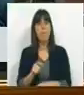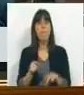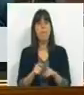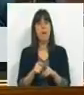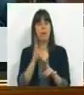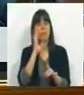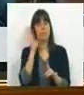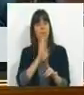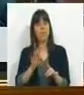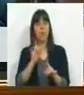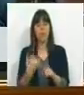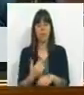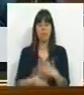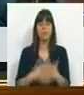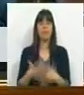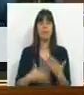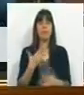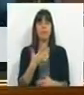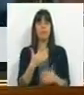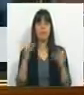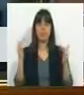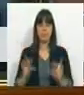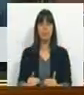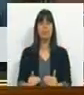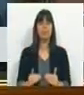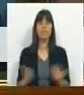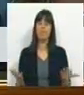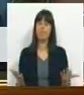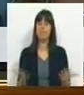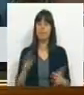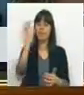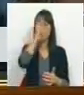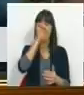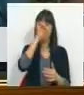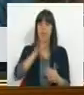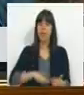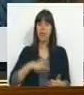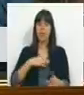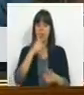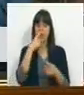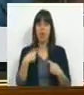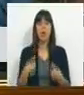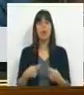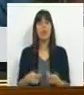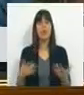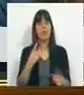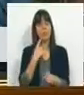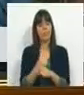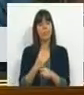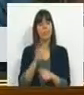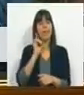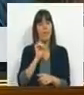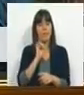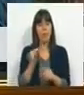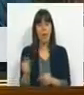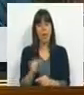com um indicador de atividade a desacelerar e que, em janeiro, a confiança dos consumidores manteve